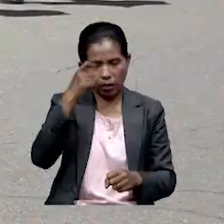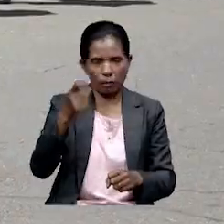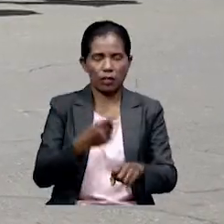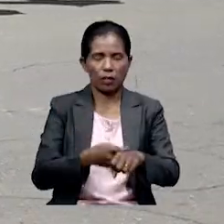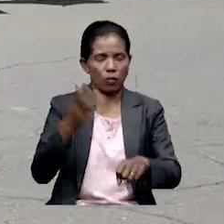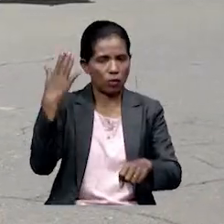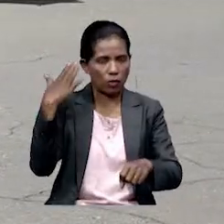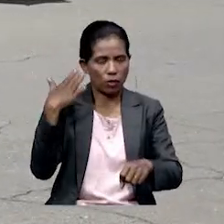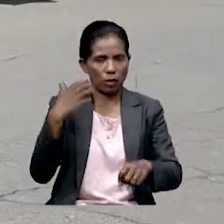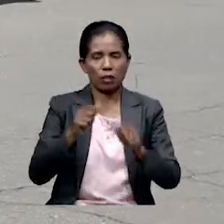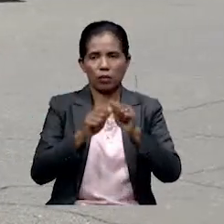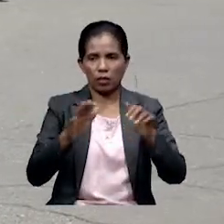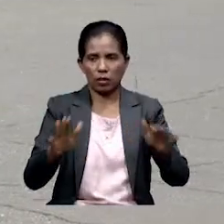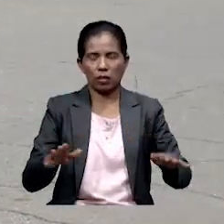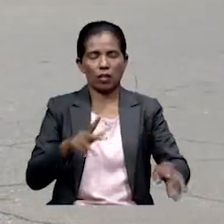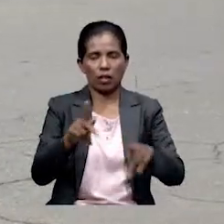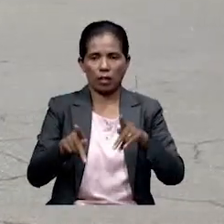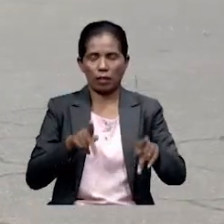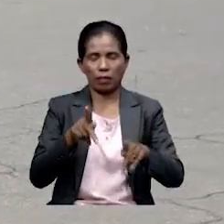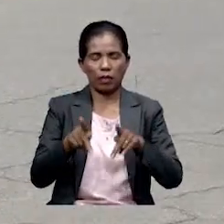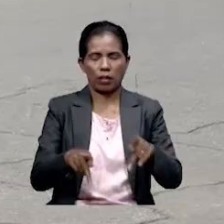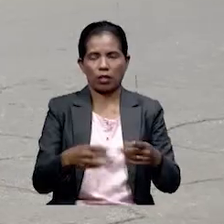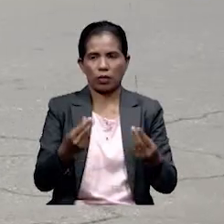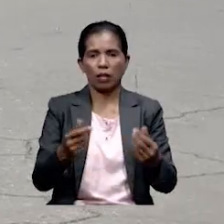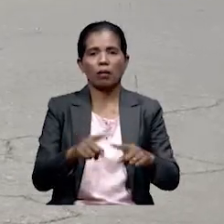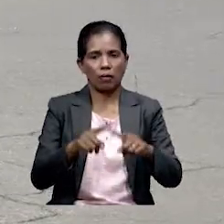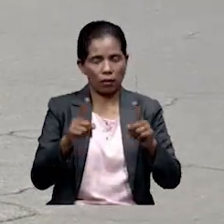gestão administração ao recurso guerrilha, mai be horas ne,